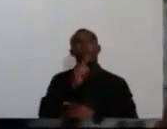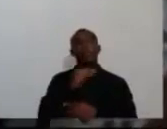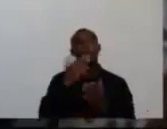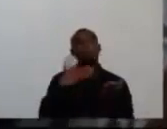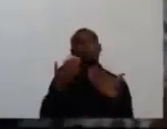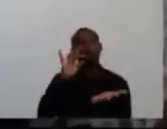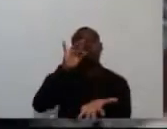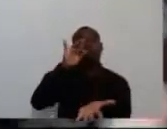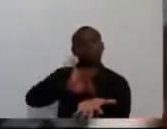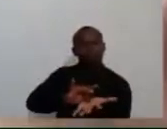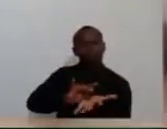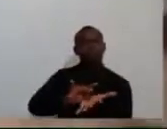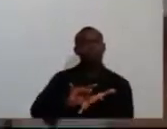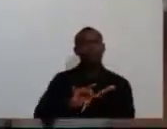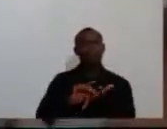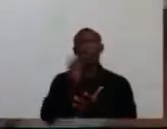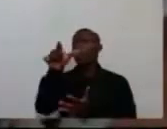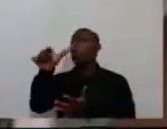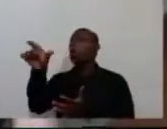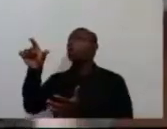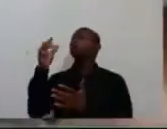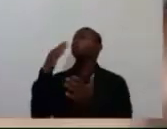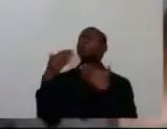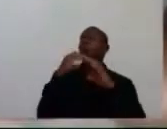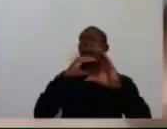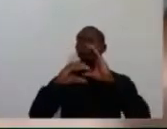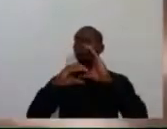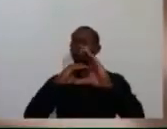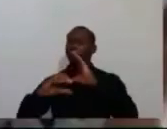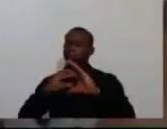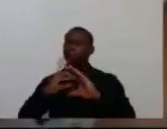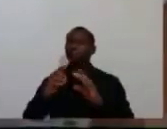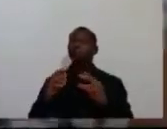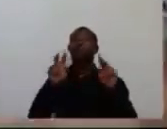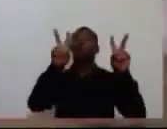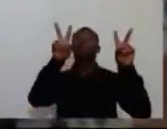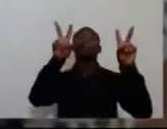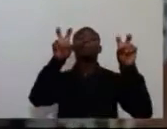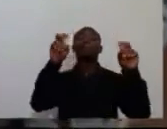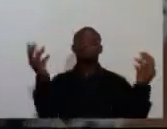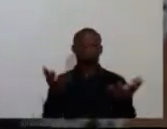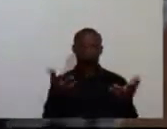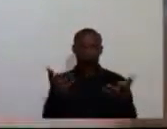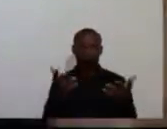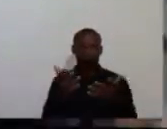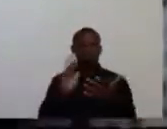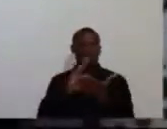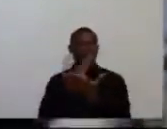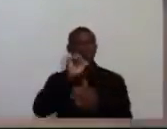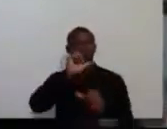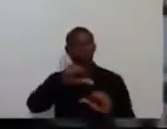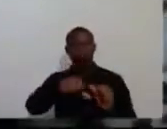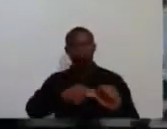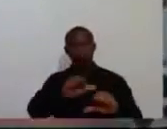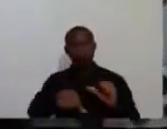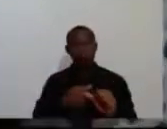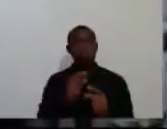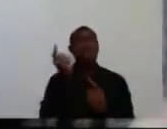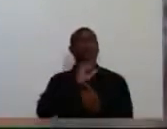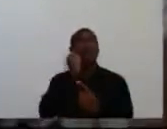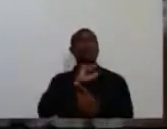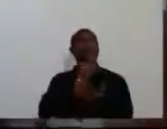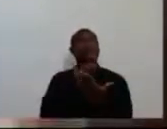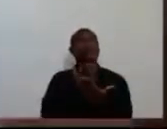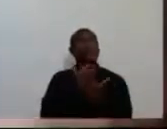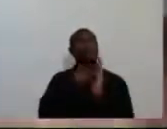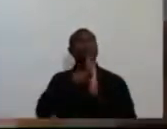era muito atual, vai saindo, ao mesmo tempo vai saindo os novos estudos, você já vai estudando sobre aquilo, já vai conversando com o seu